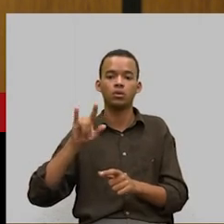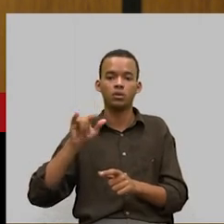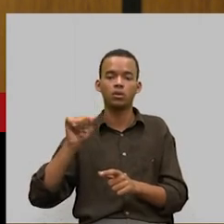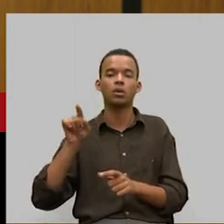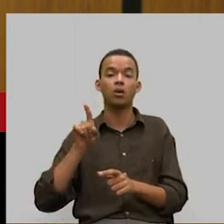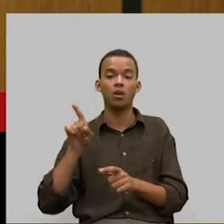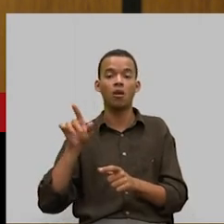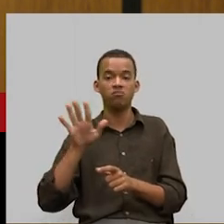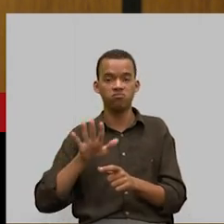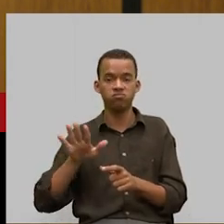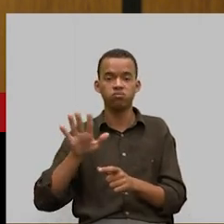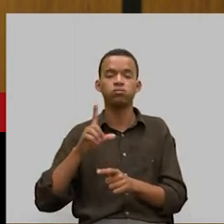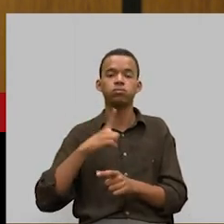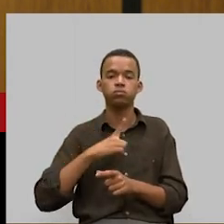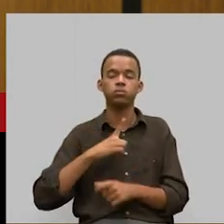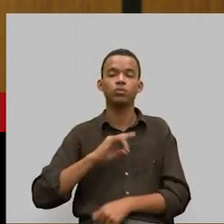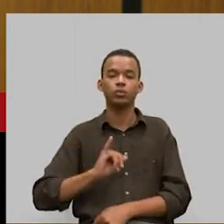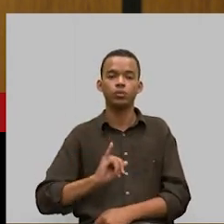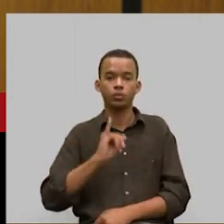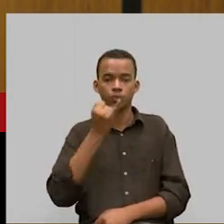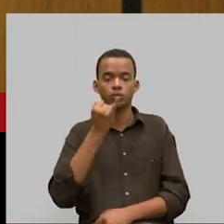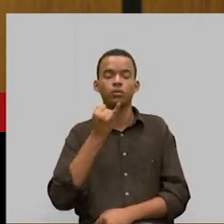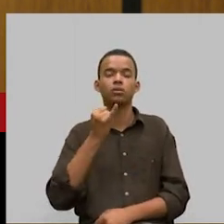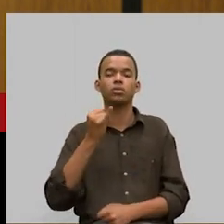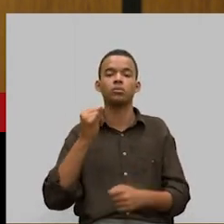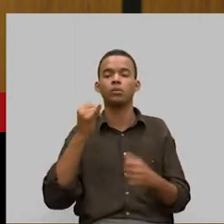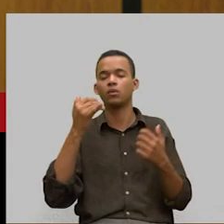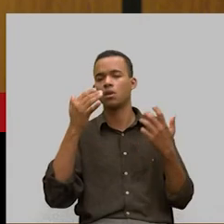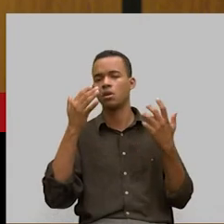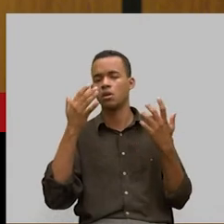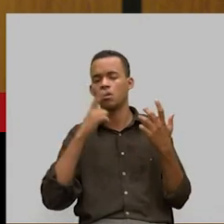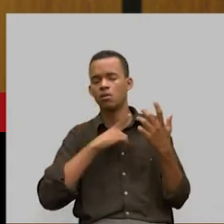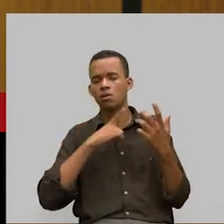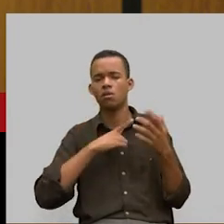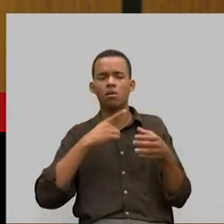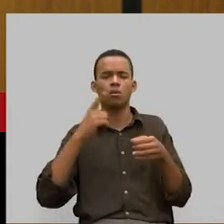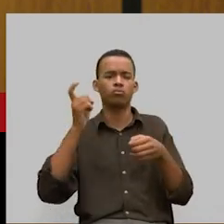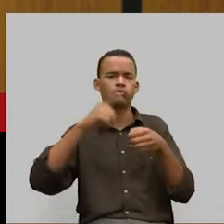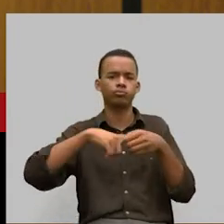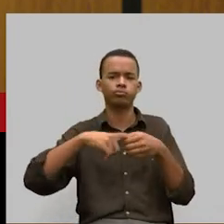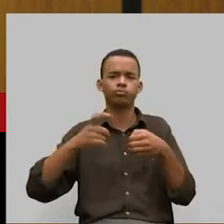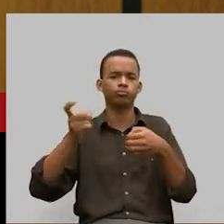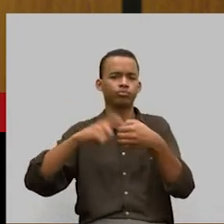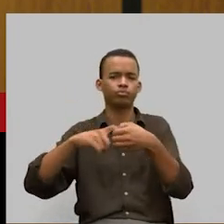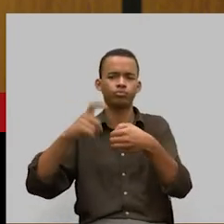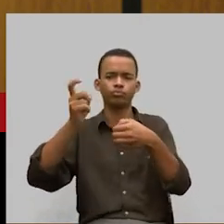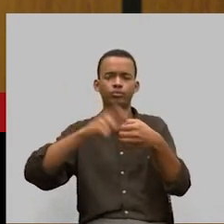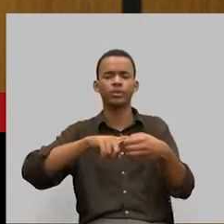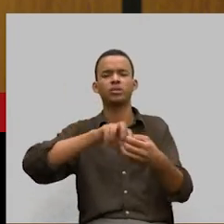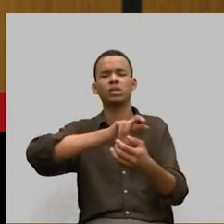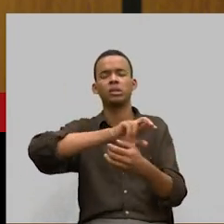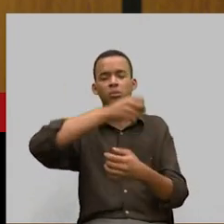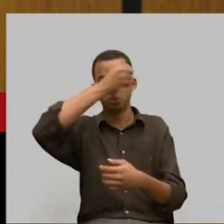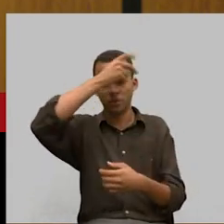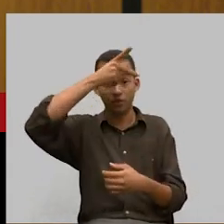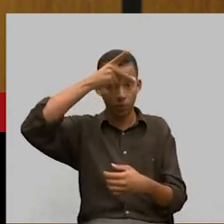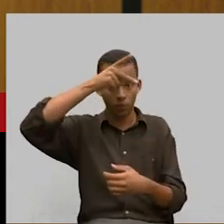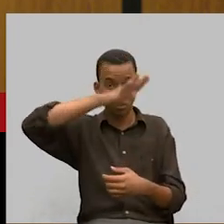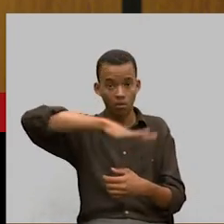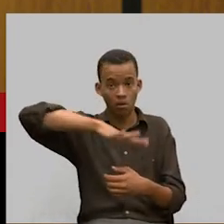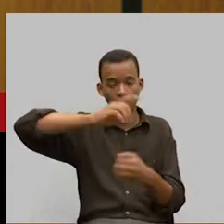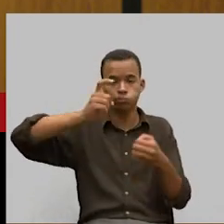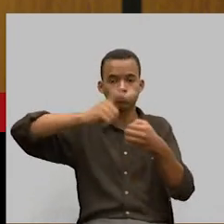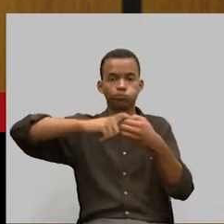nós temos a oportunidade de Celebrar diversos Convênios com as prefeituras municipais em uma